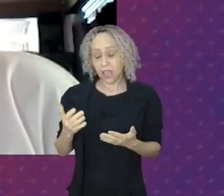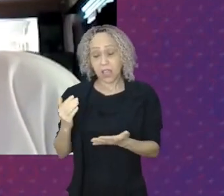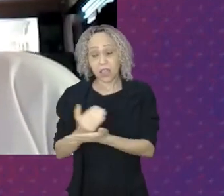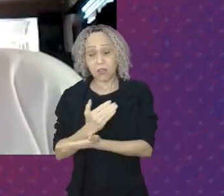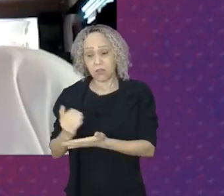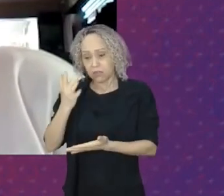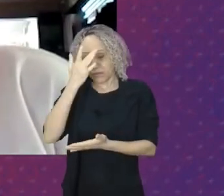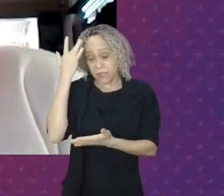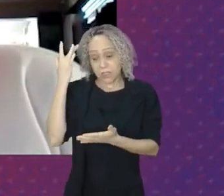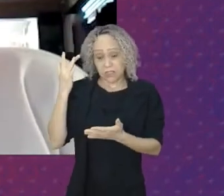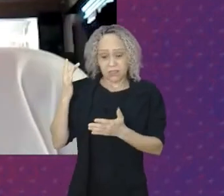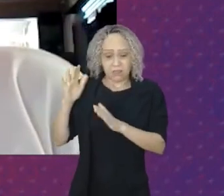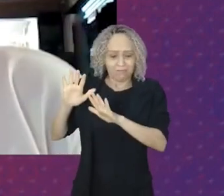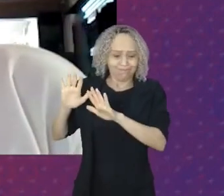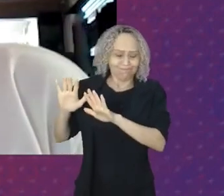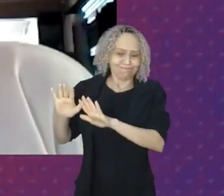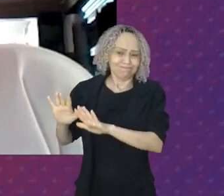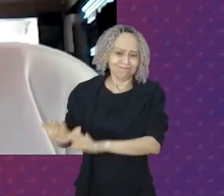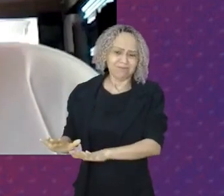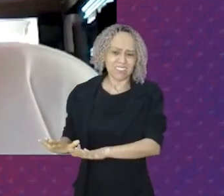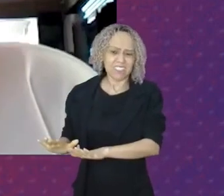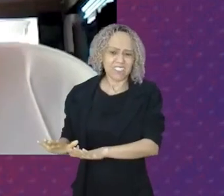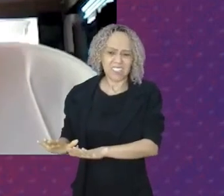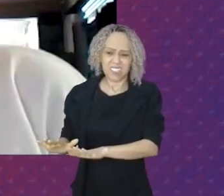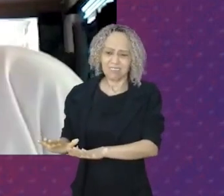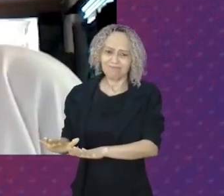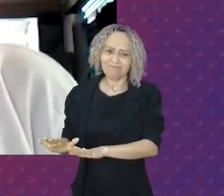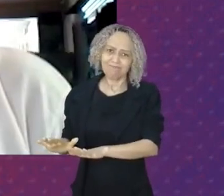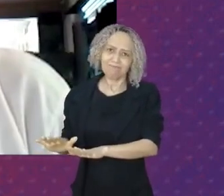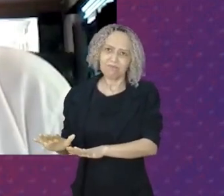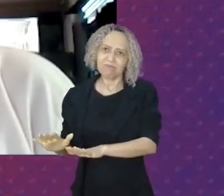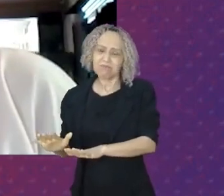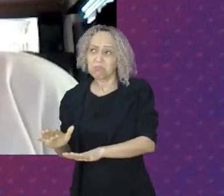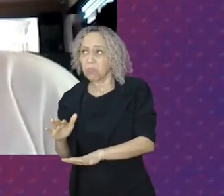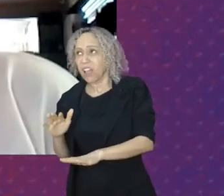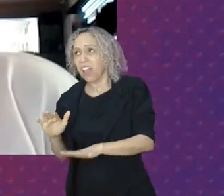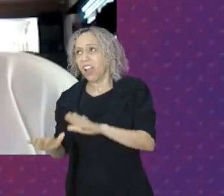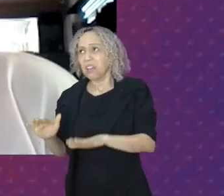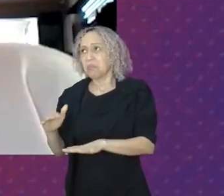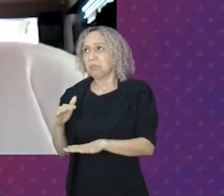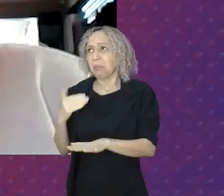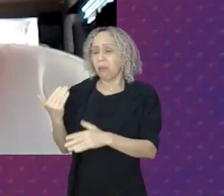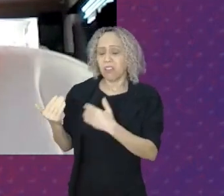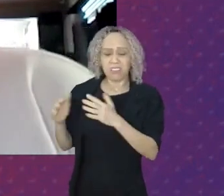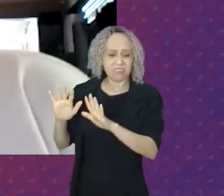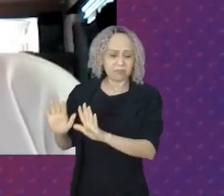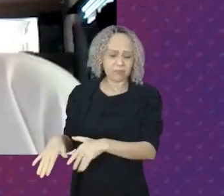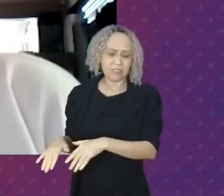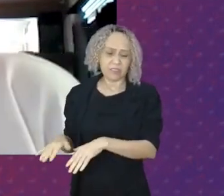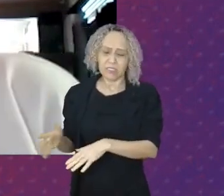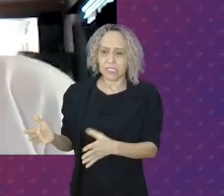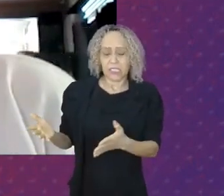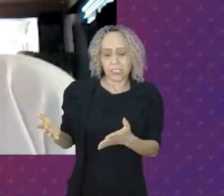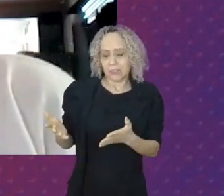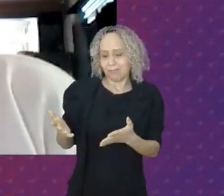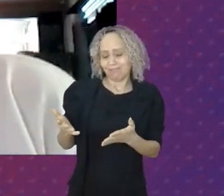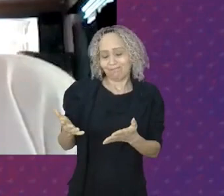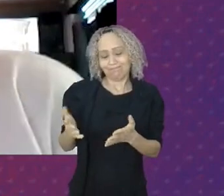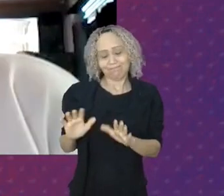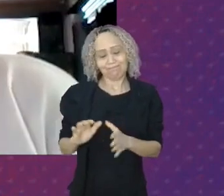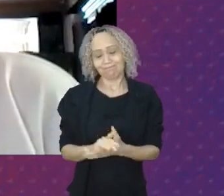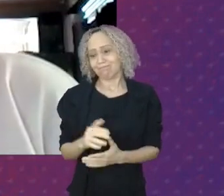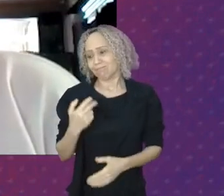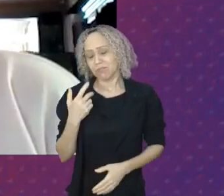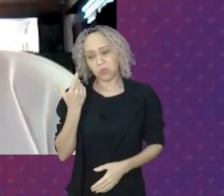direitos. Direitos que a gente deveria de ter, como qualquer outra pessoa tem. Acesso à